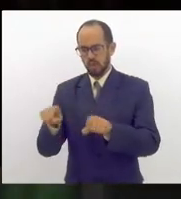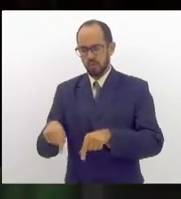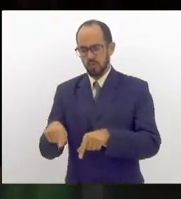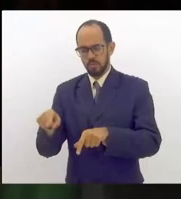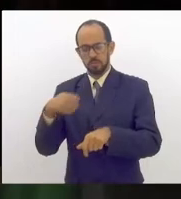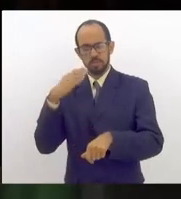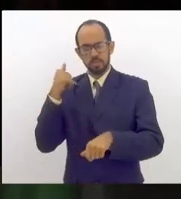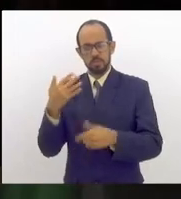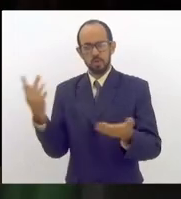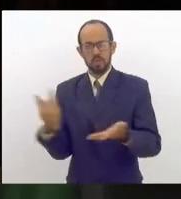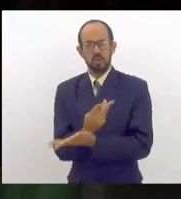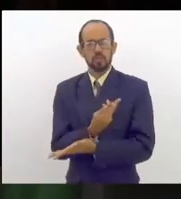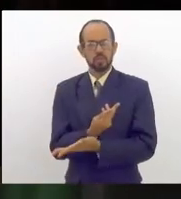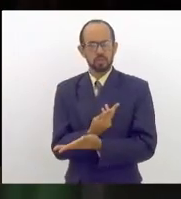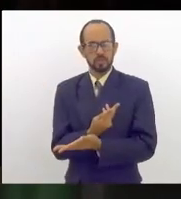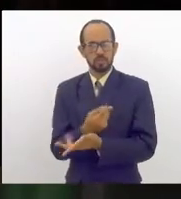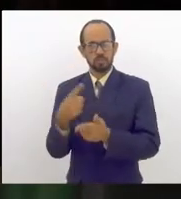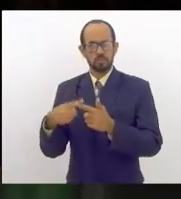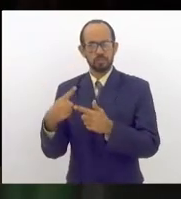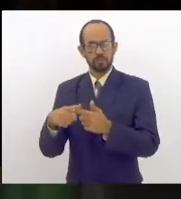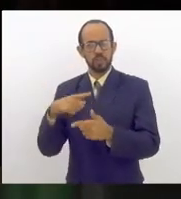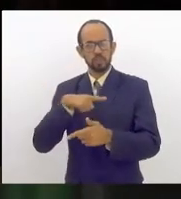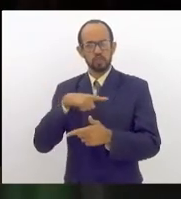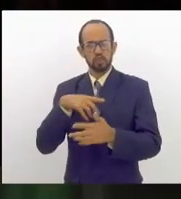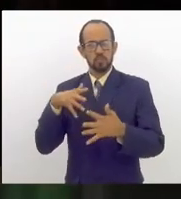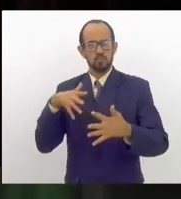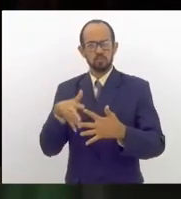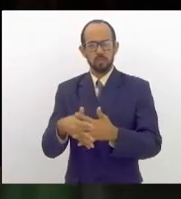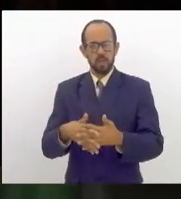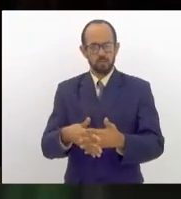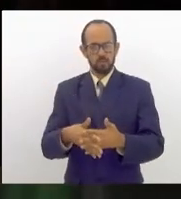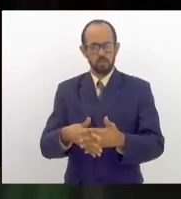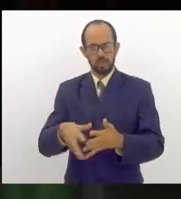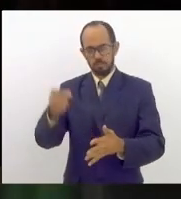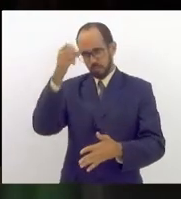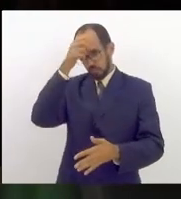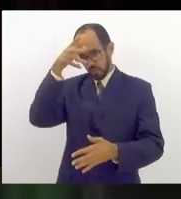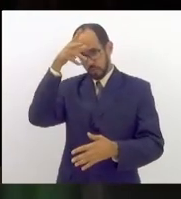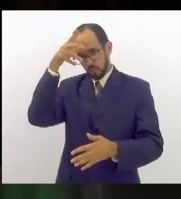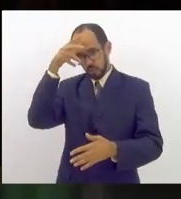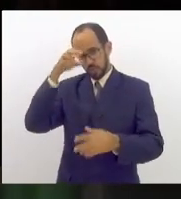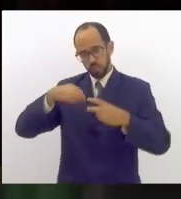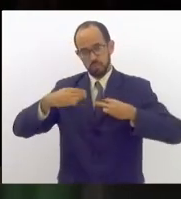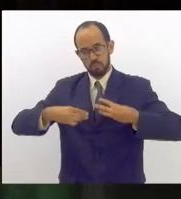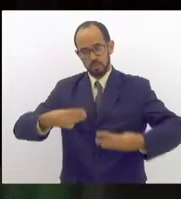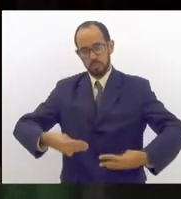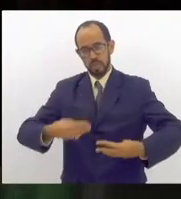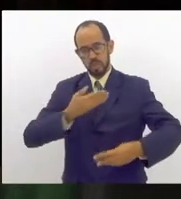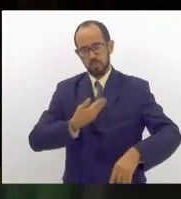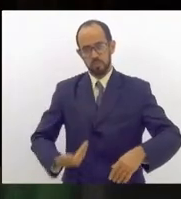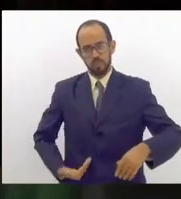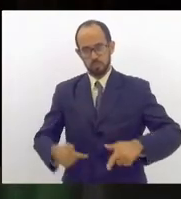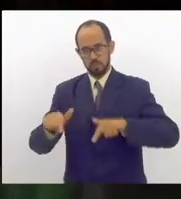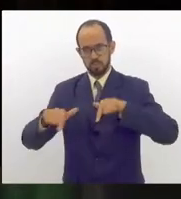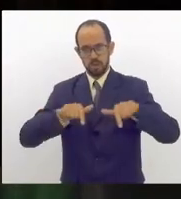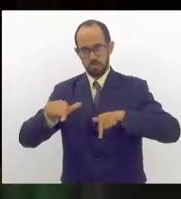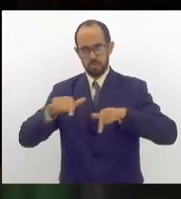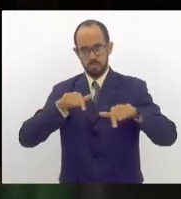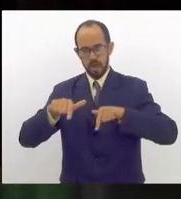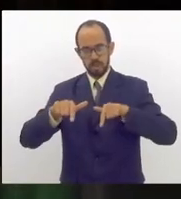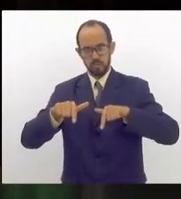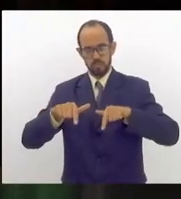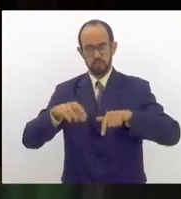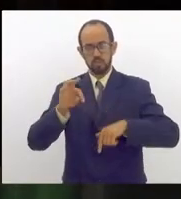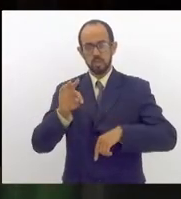acontecendo porque havia um impasse entre a prefeitura e o Ministério Público do Trabalho e o Tribunal